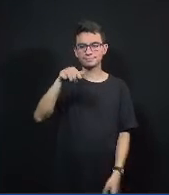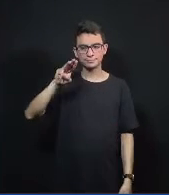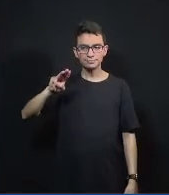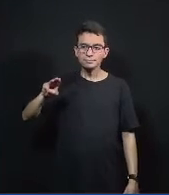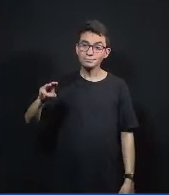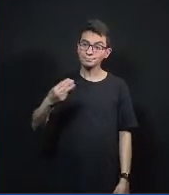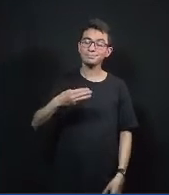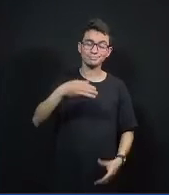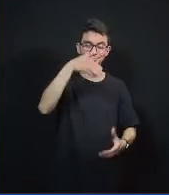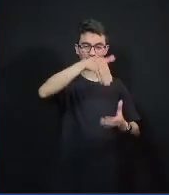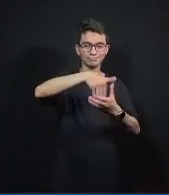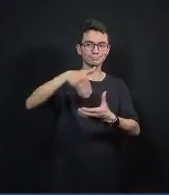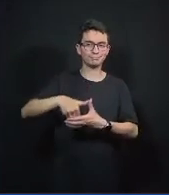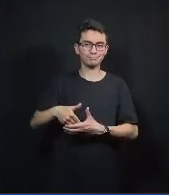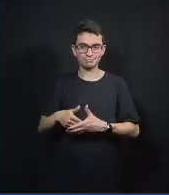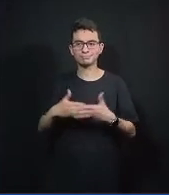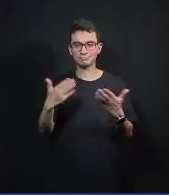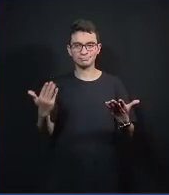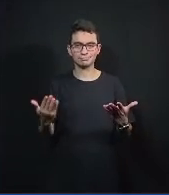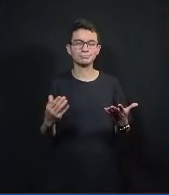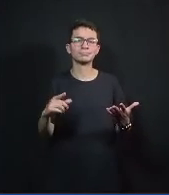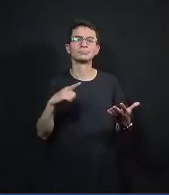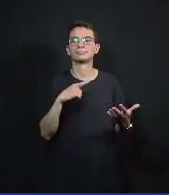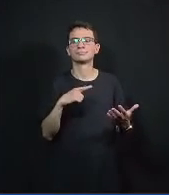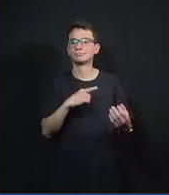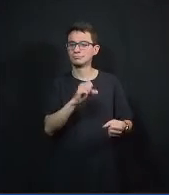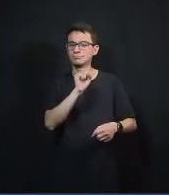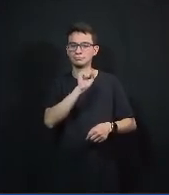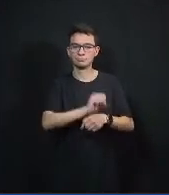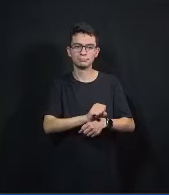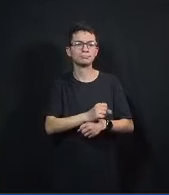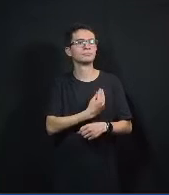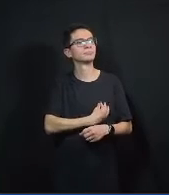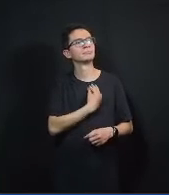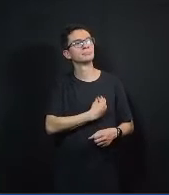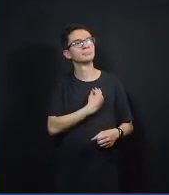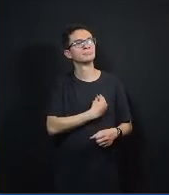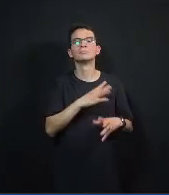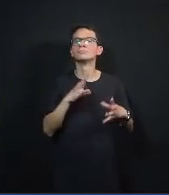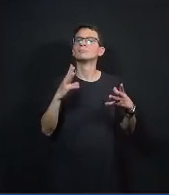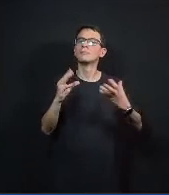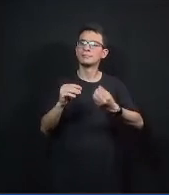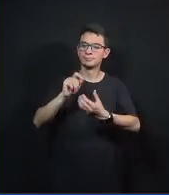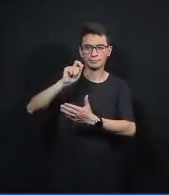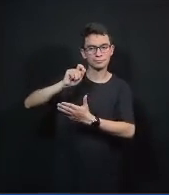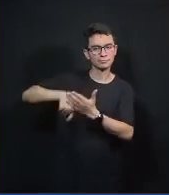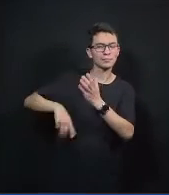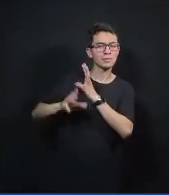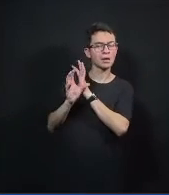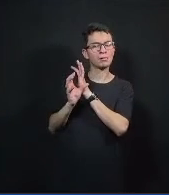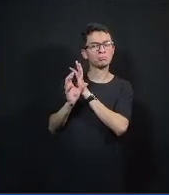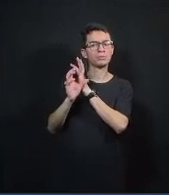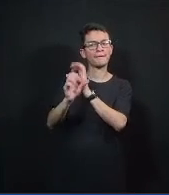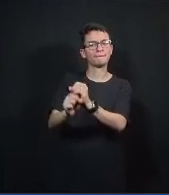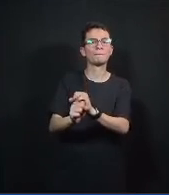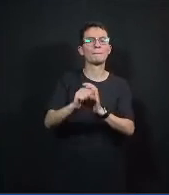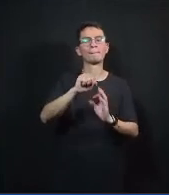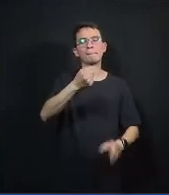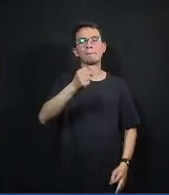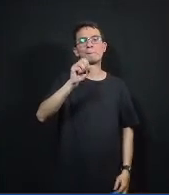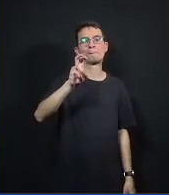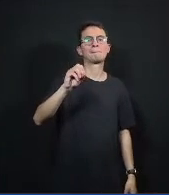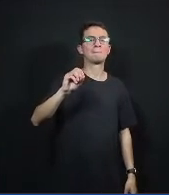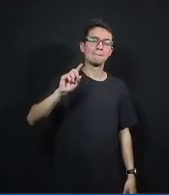Em 2020, mesmo com a interrupção do atendimento presencial e antes do fechamento do cadastro, atendemos em torno de 850 mil